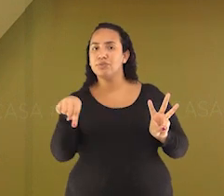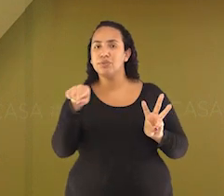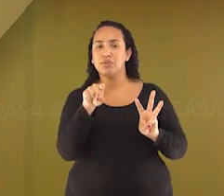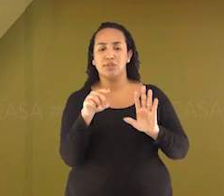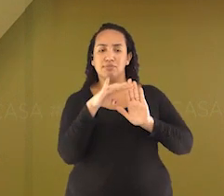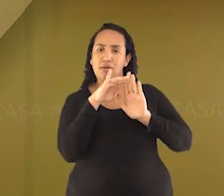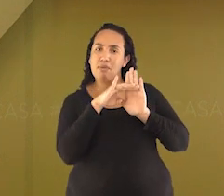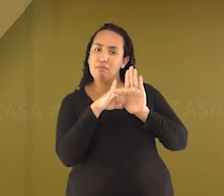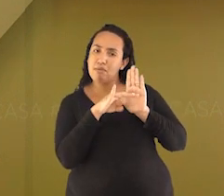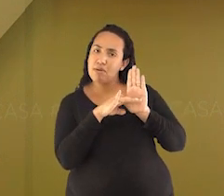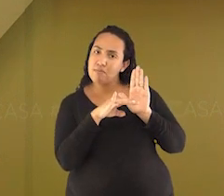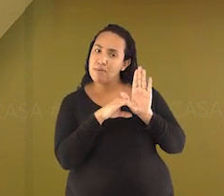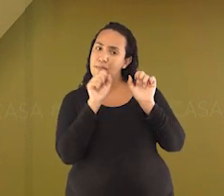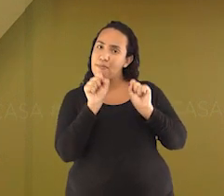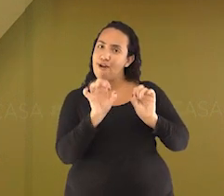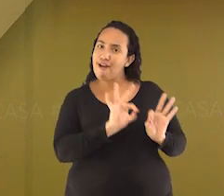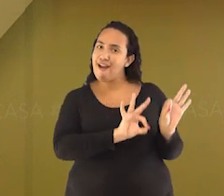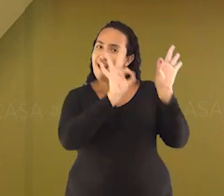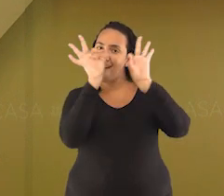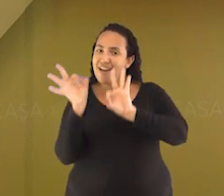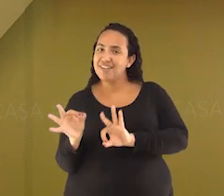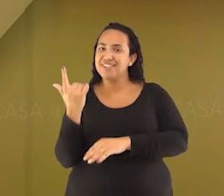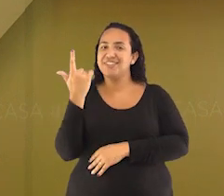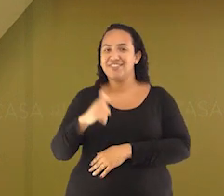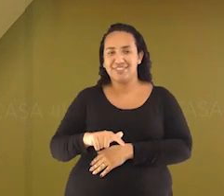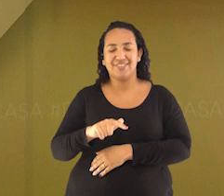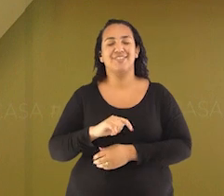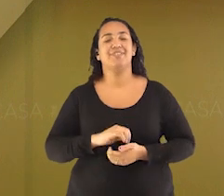toda a nossa programação, além de poder ver e rever as